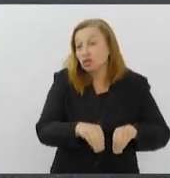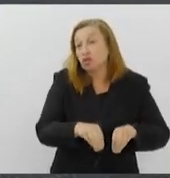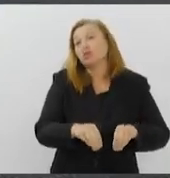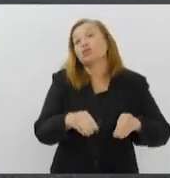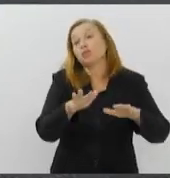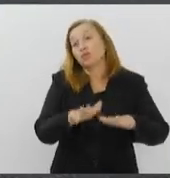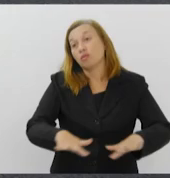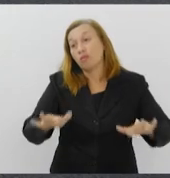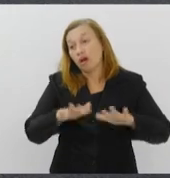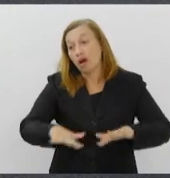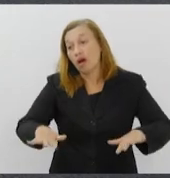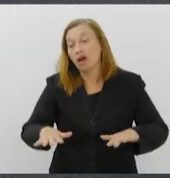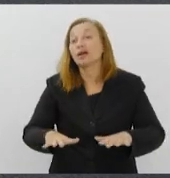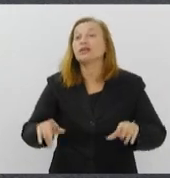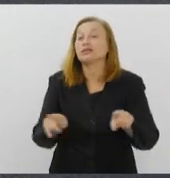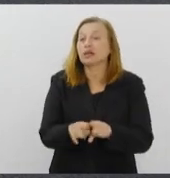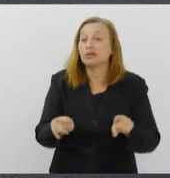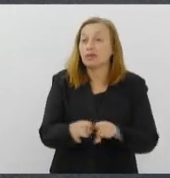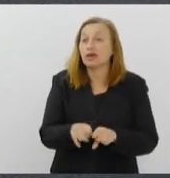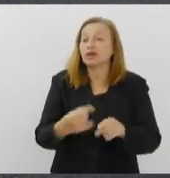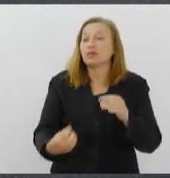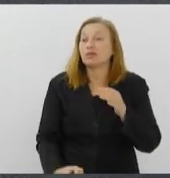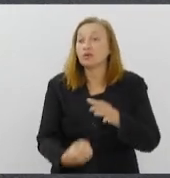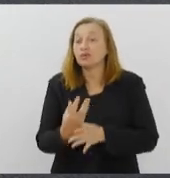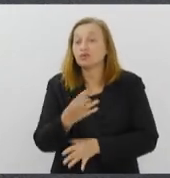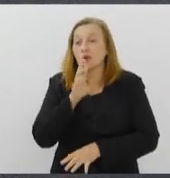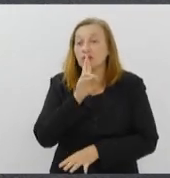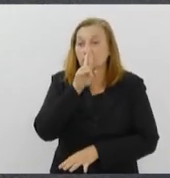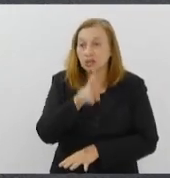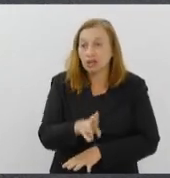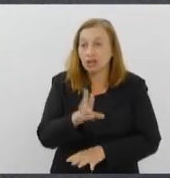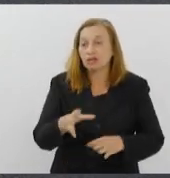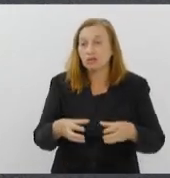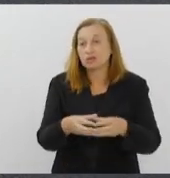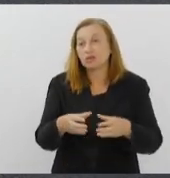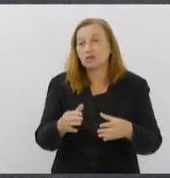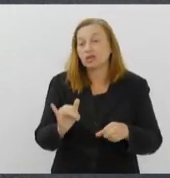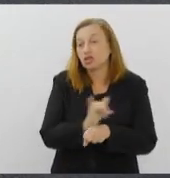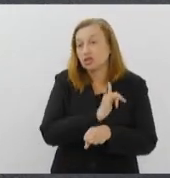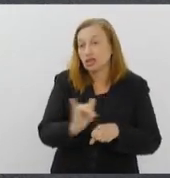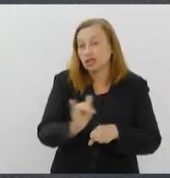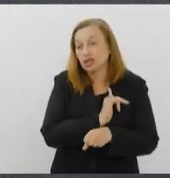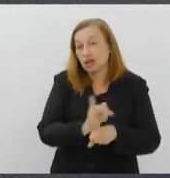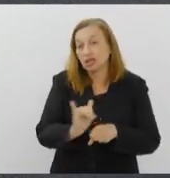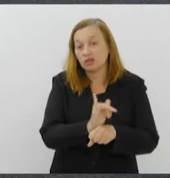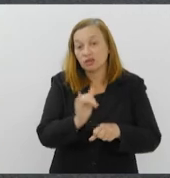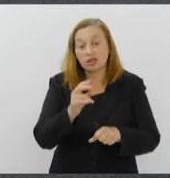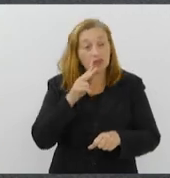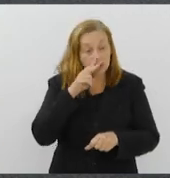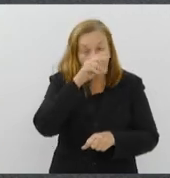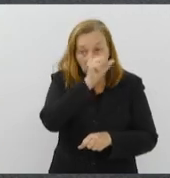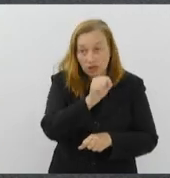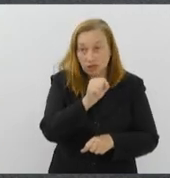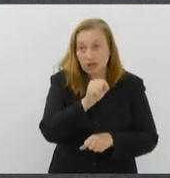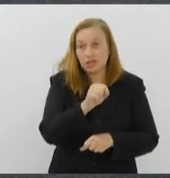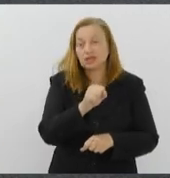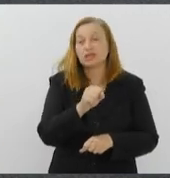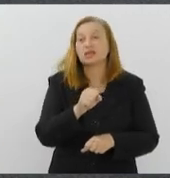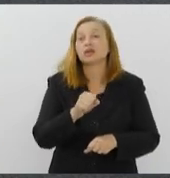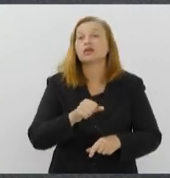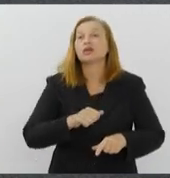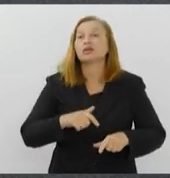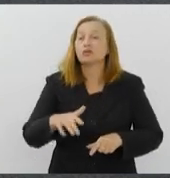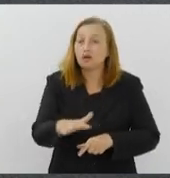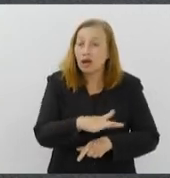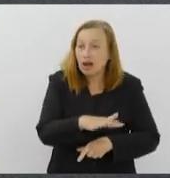marítimo, também produzam, como um dos resultados da comissão, alguma saída para que a gente fortaleça e reaqueça o